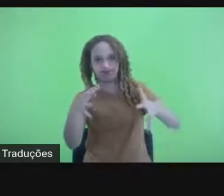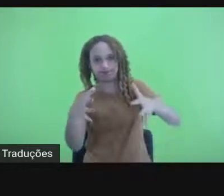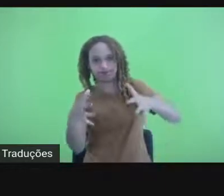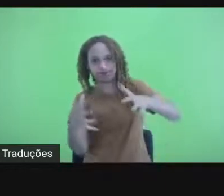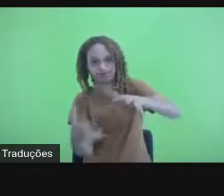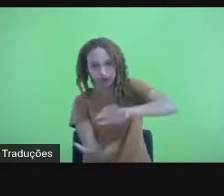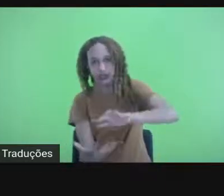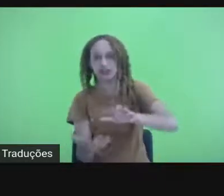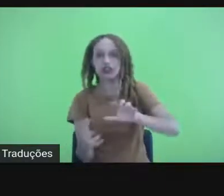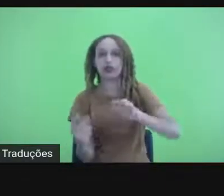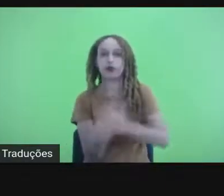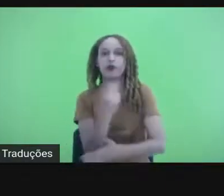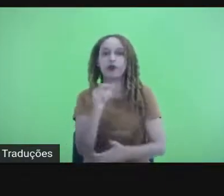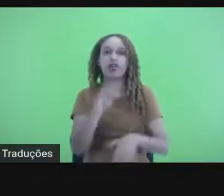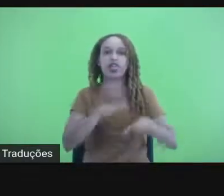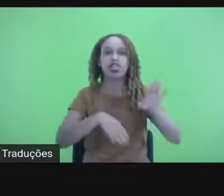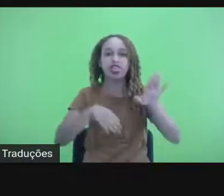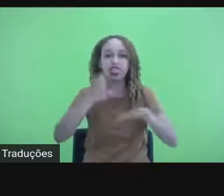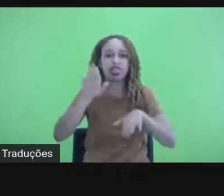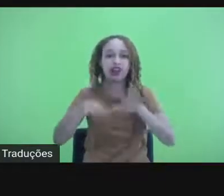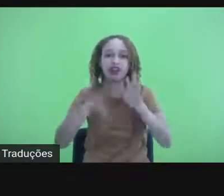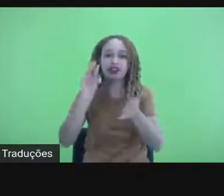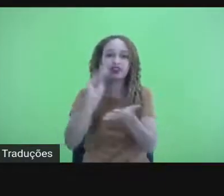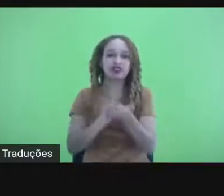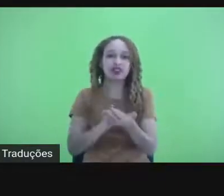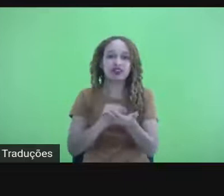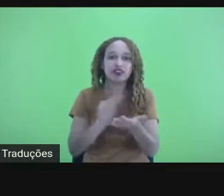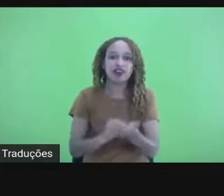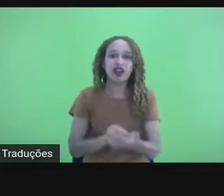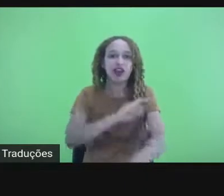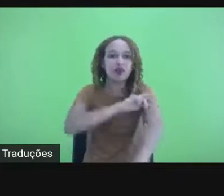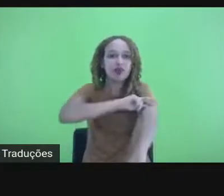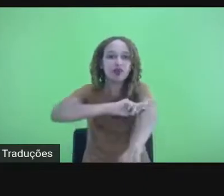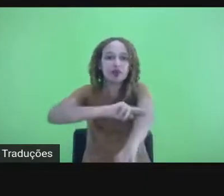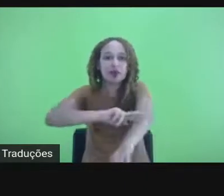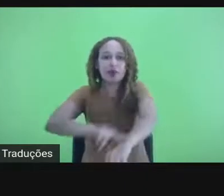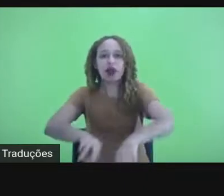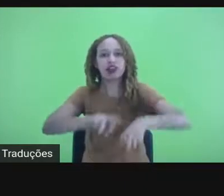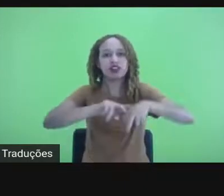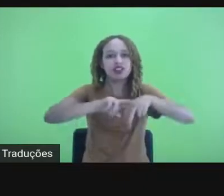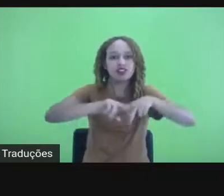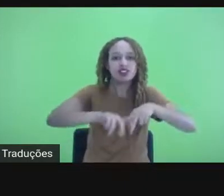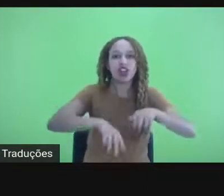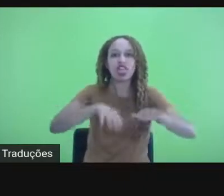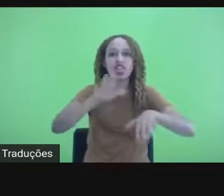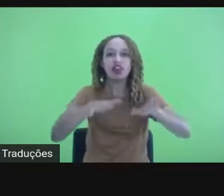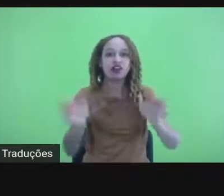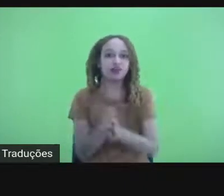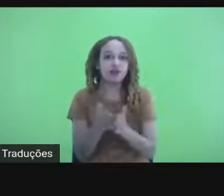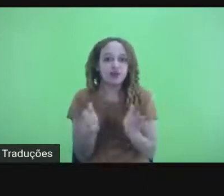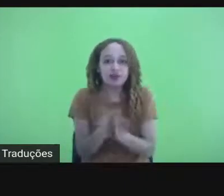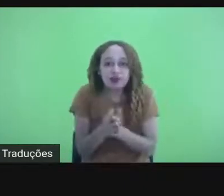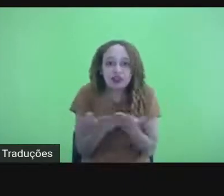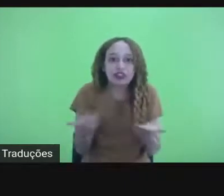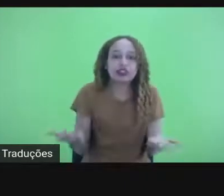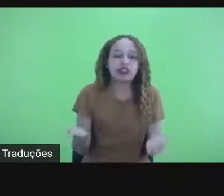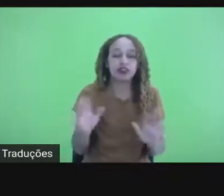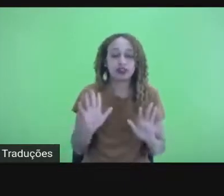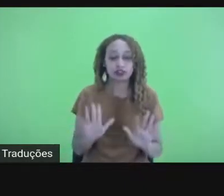das desigualdades, das opressões de raça, de gênero, de classe, né? Então, ao mesmo tempo que ela está